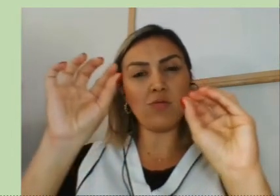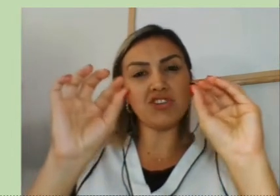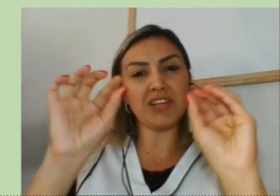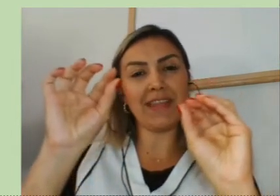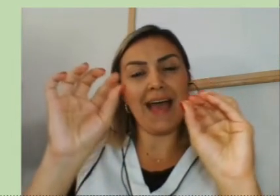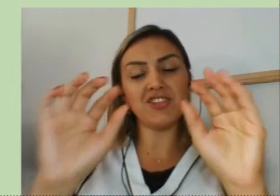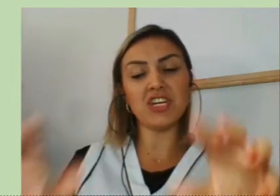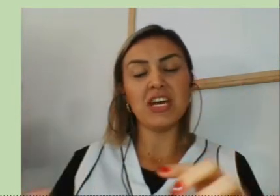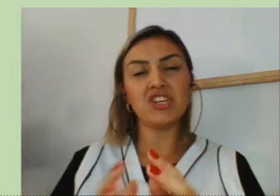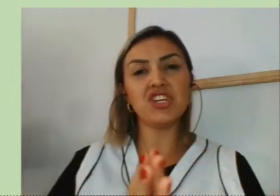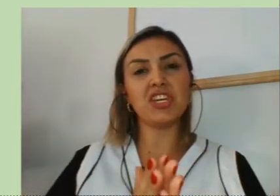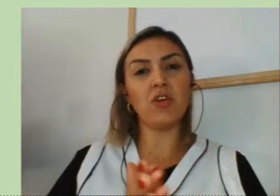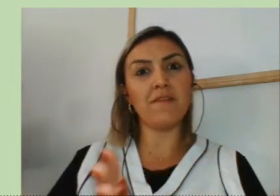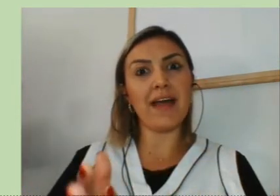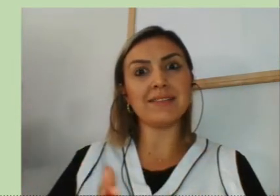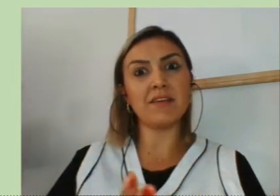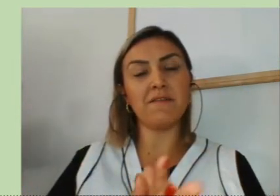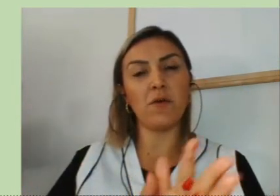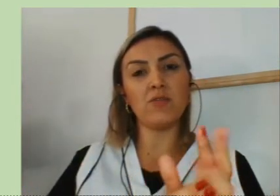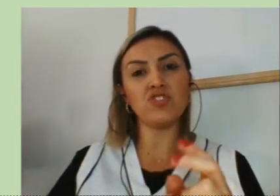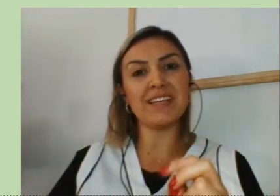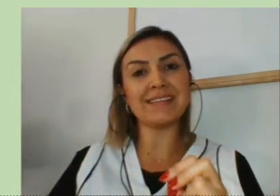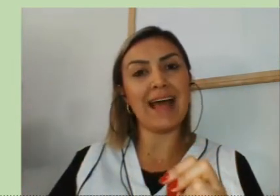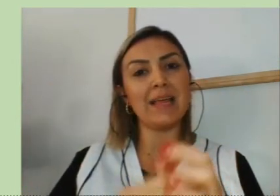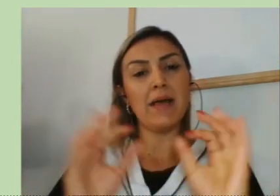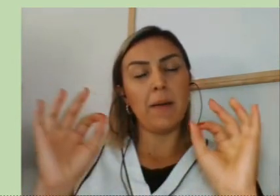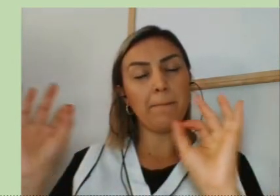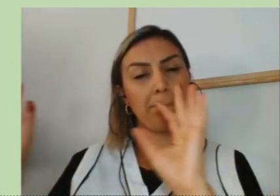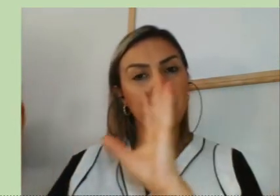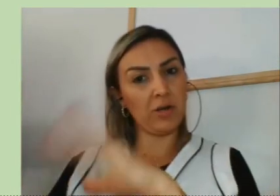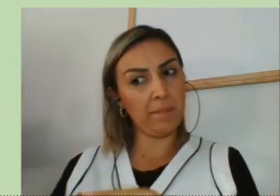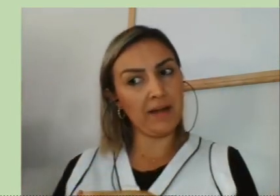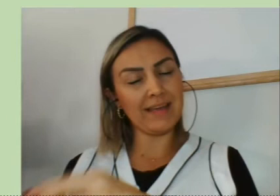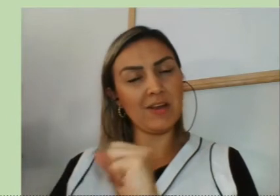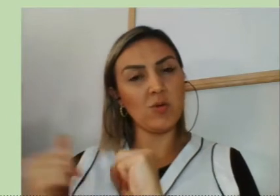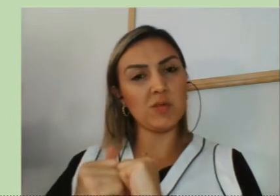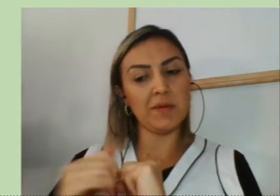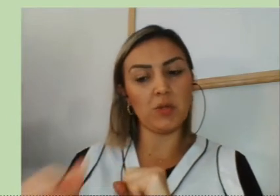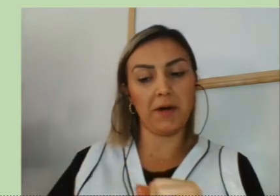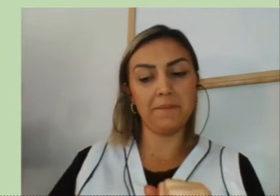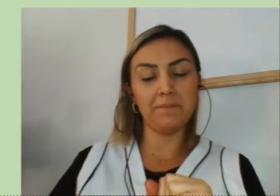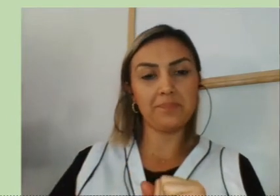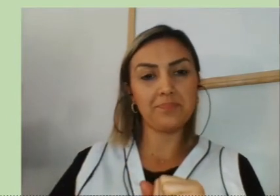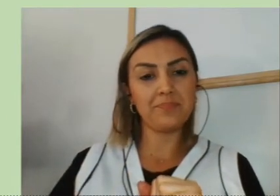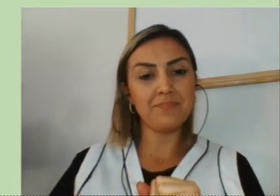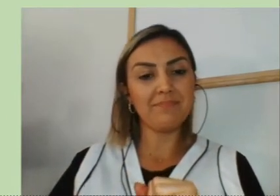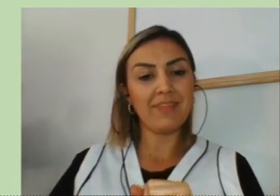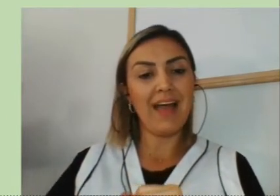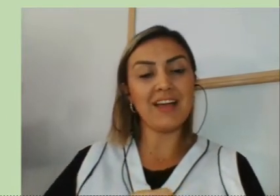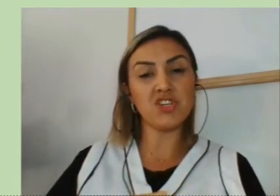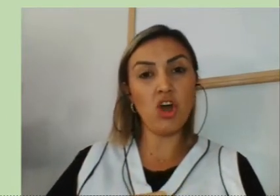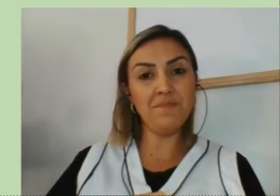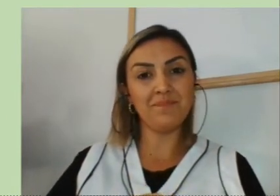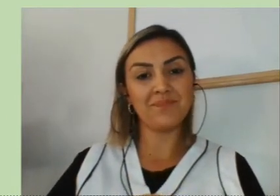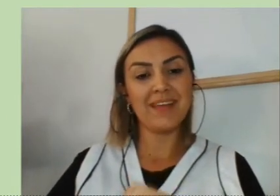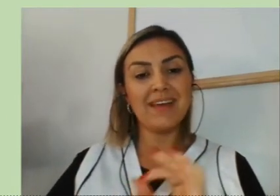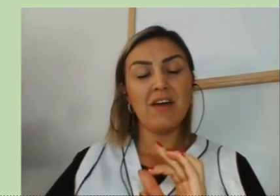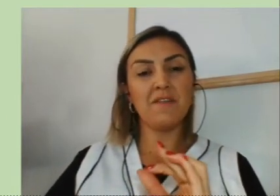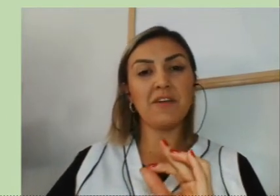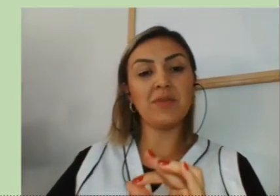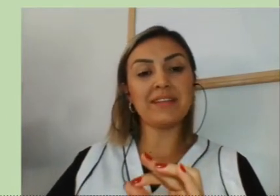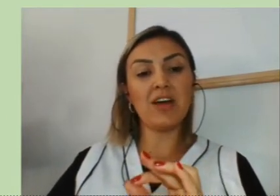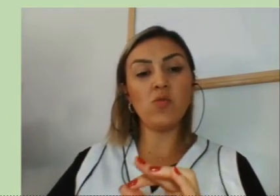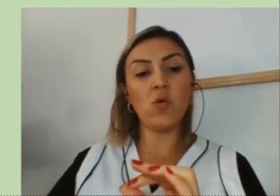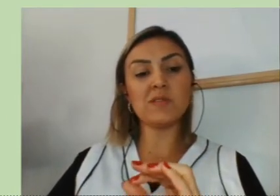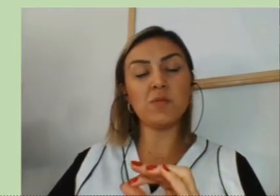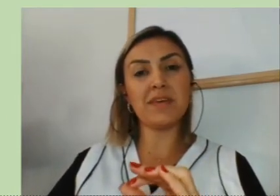lá a quantidade de quilowatts que foi utilizada pelo aquele consumidor. Achou?